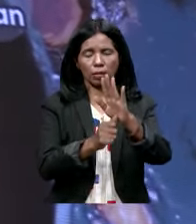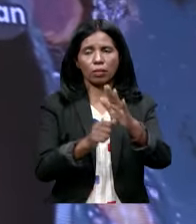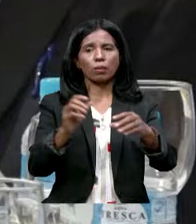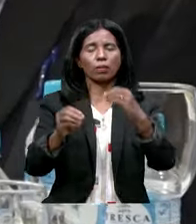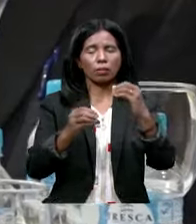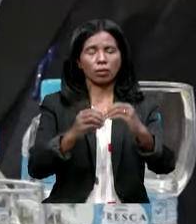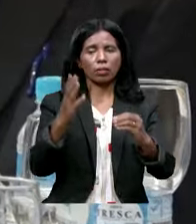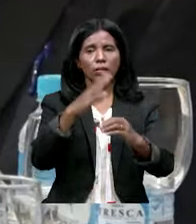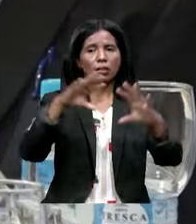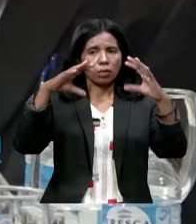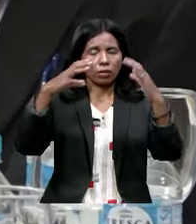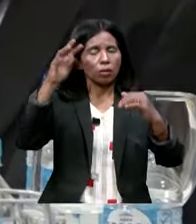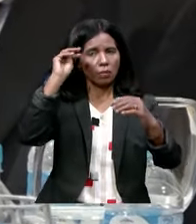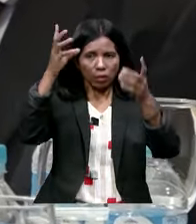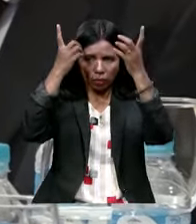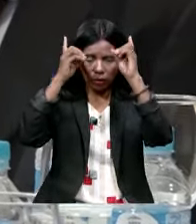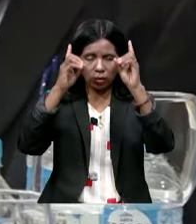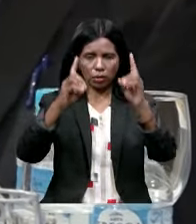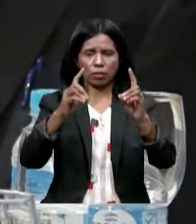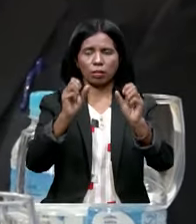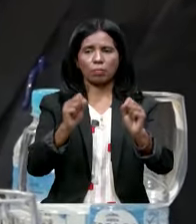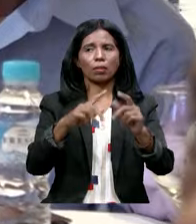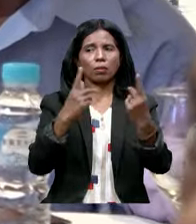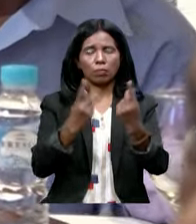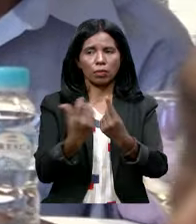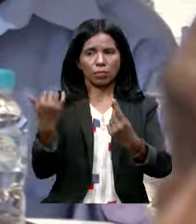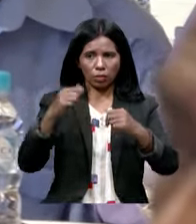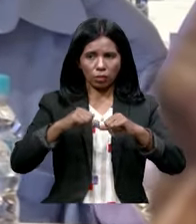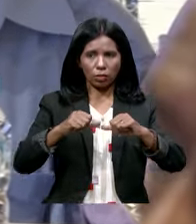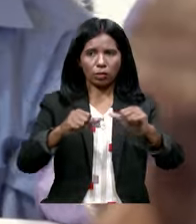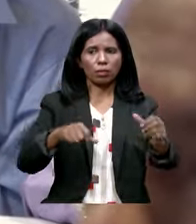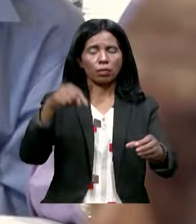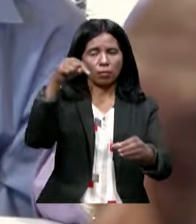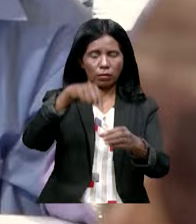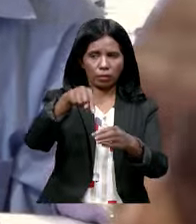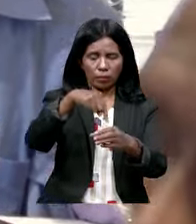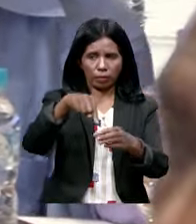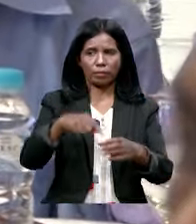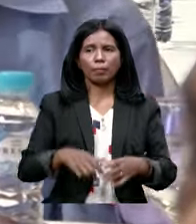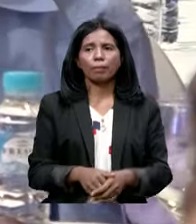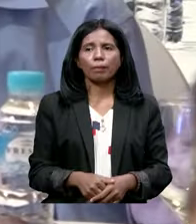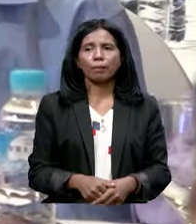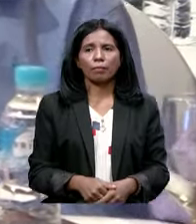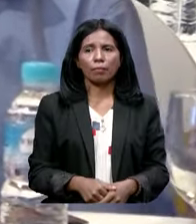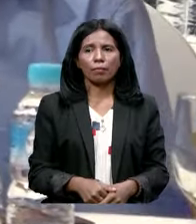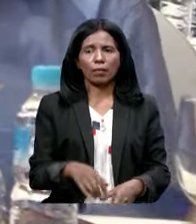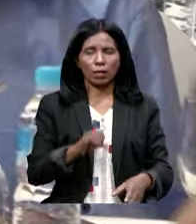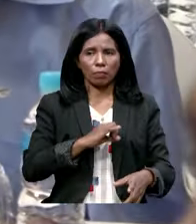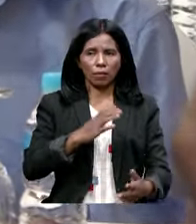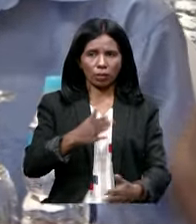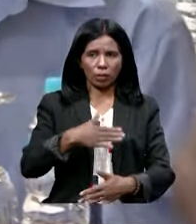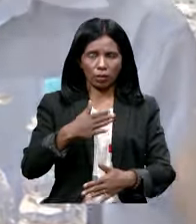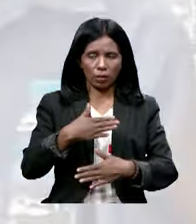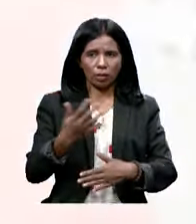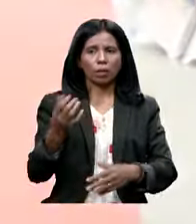e aconselho ministro a turiciri, nune companhia bele continua perfuração. Agora há o bele contente partilha cata que